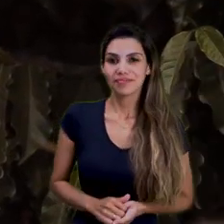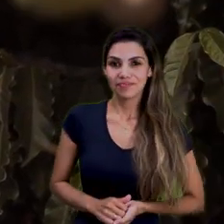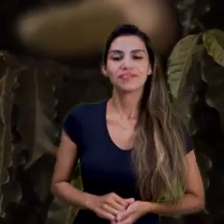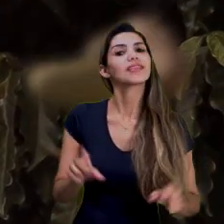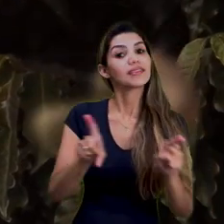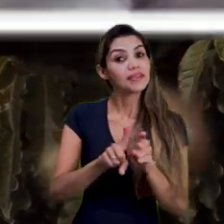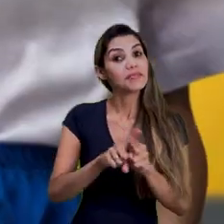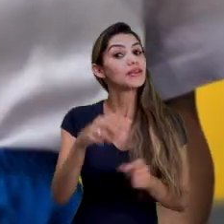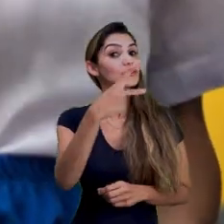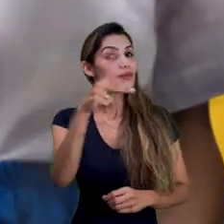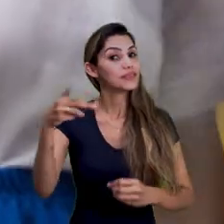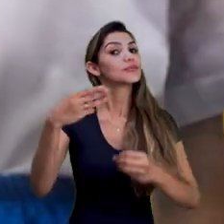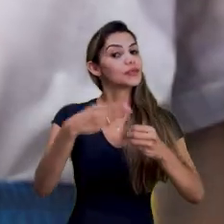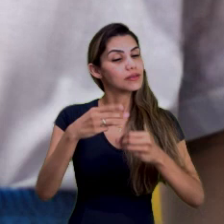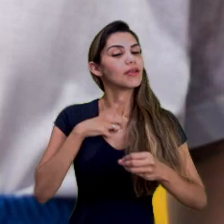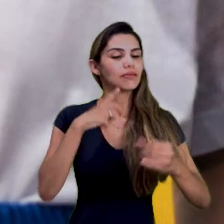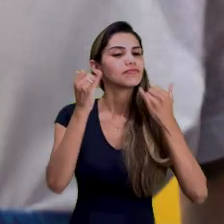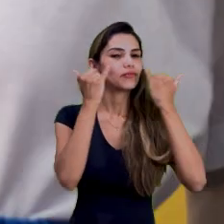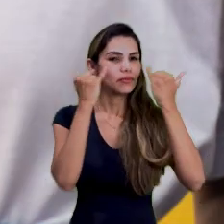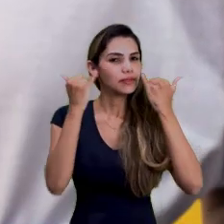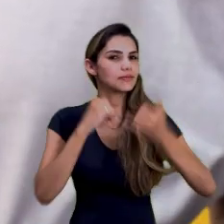E também ao seu município.